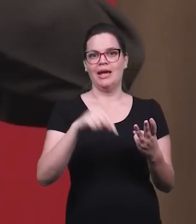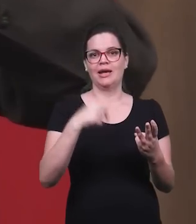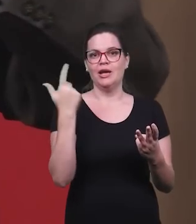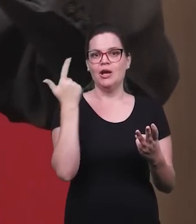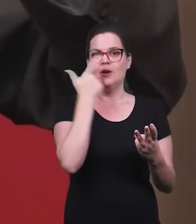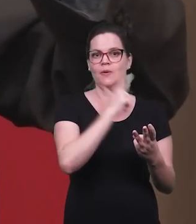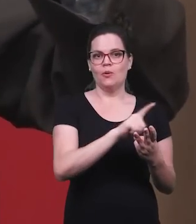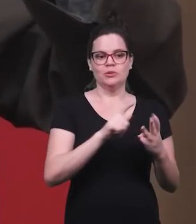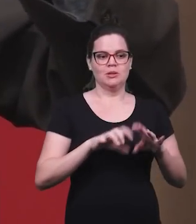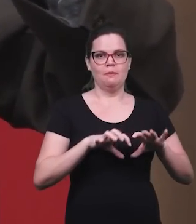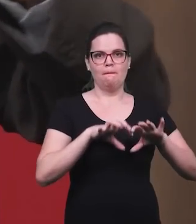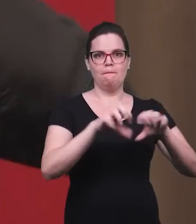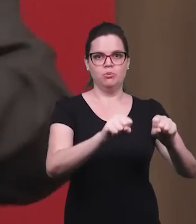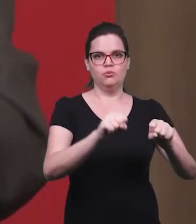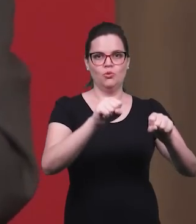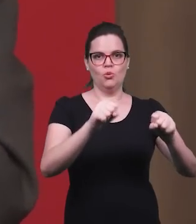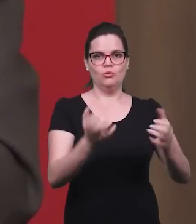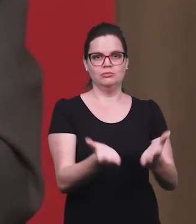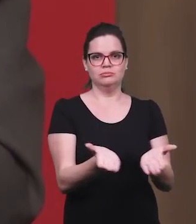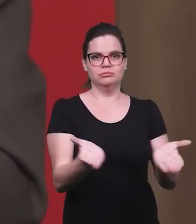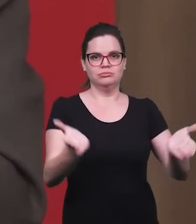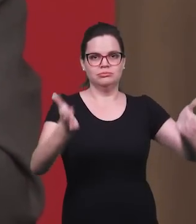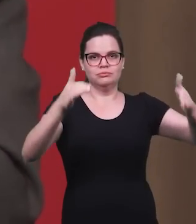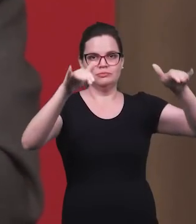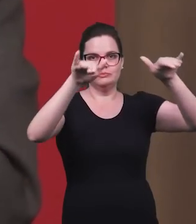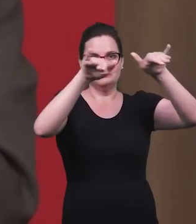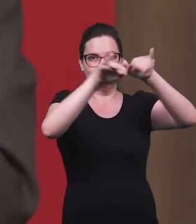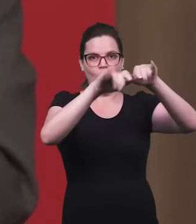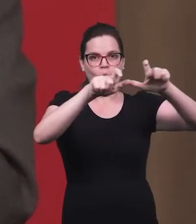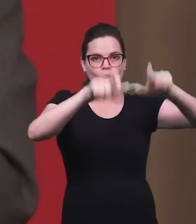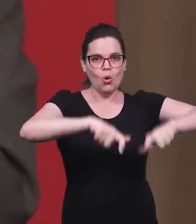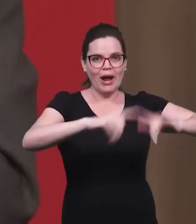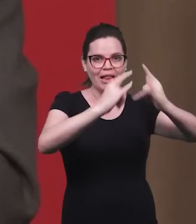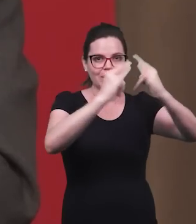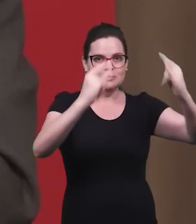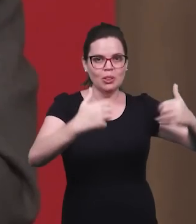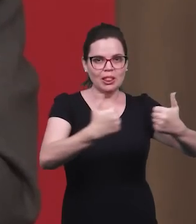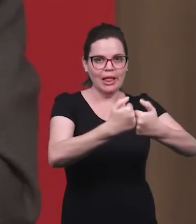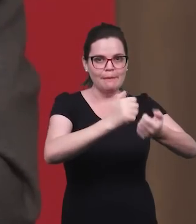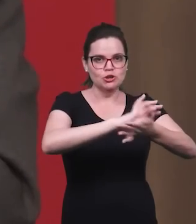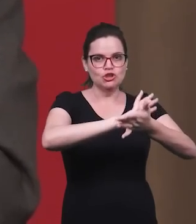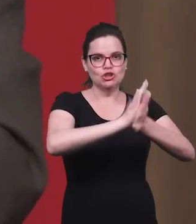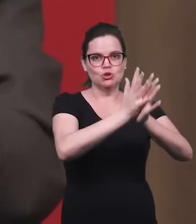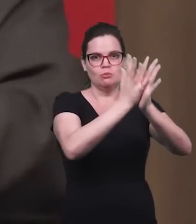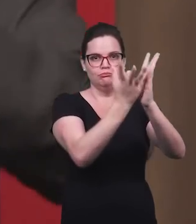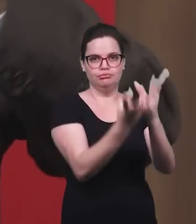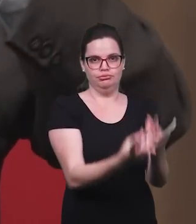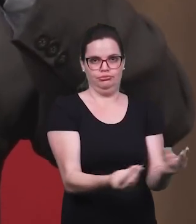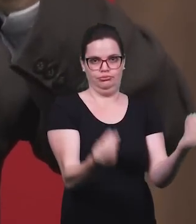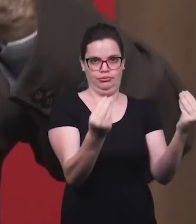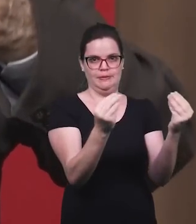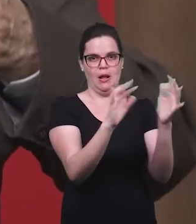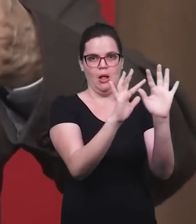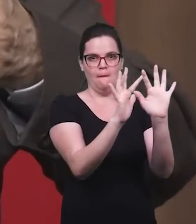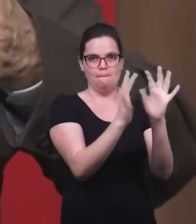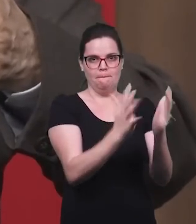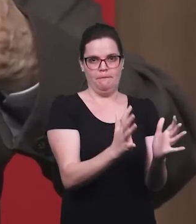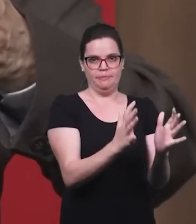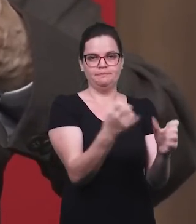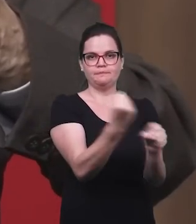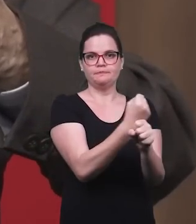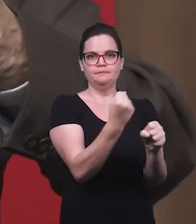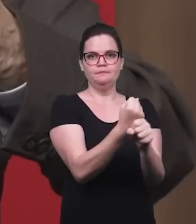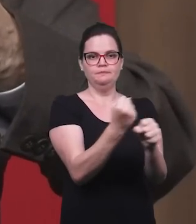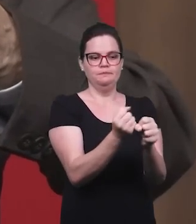na esplanada das mesquitas, no lugar do templo, exatamente no lugar do templo que foi destruído por Tito, tem construído uma